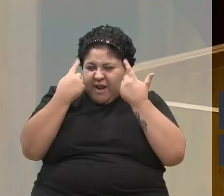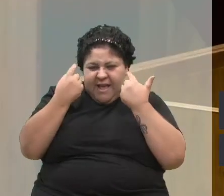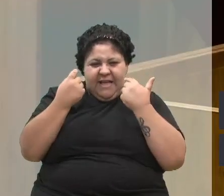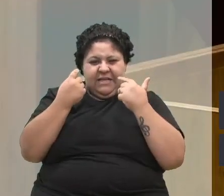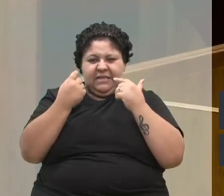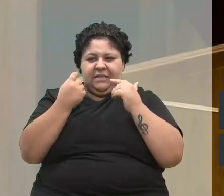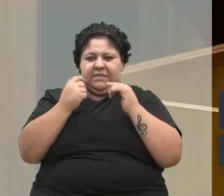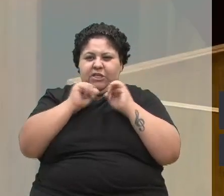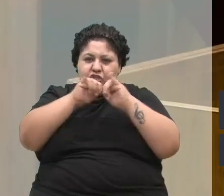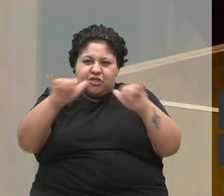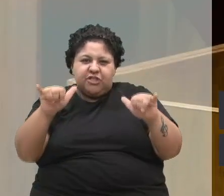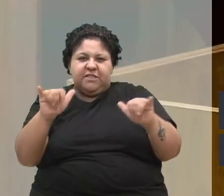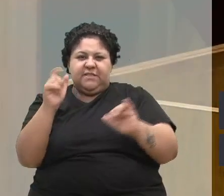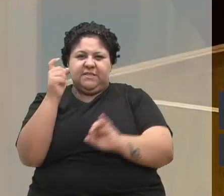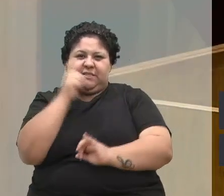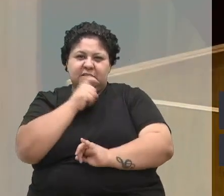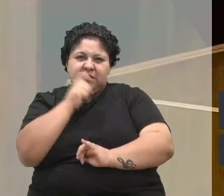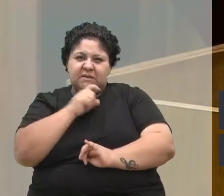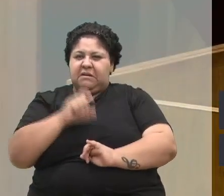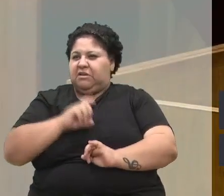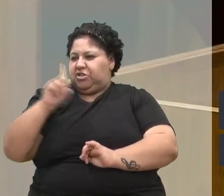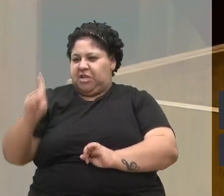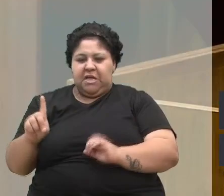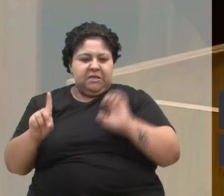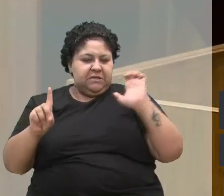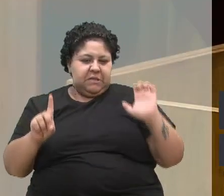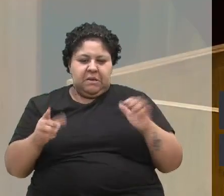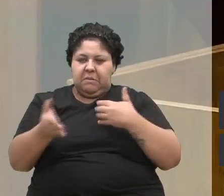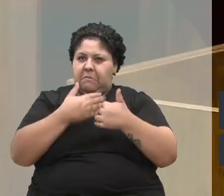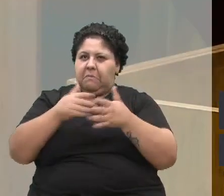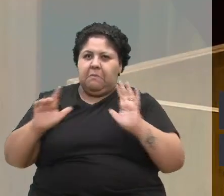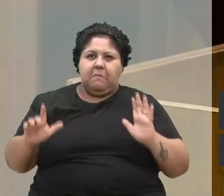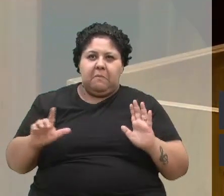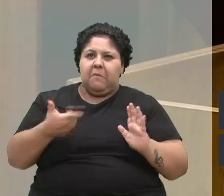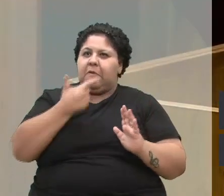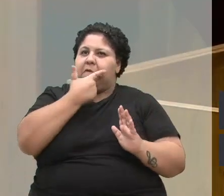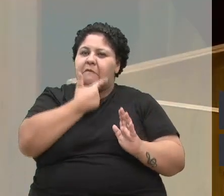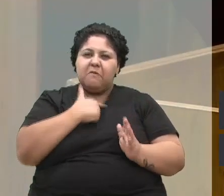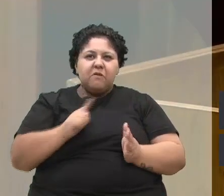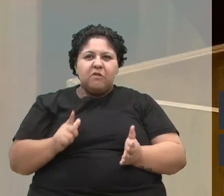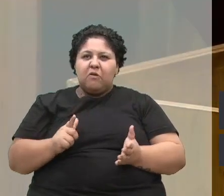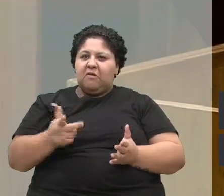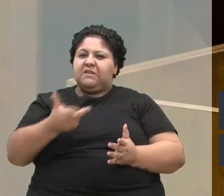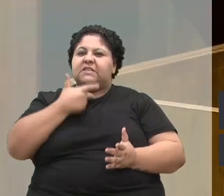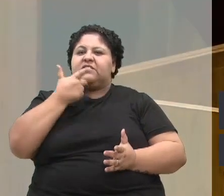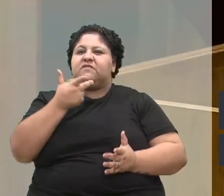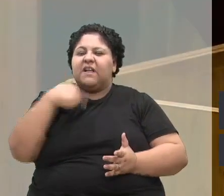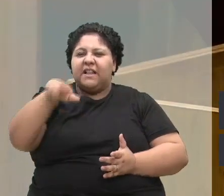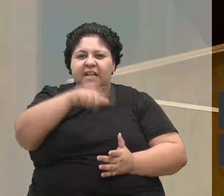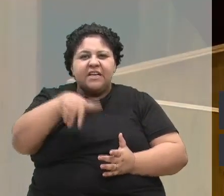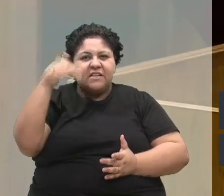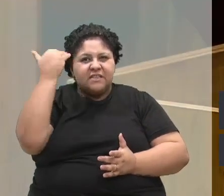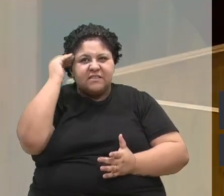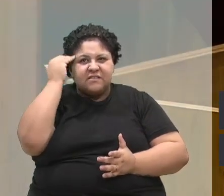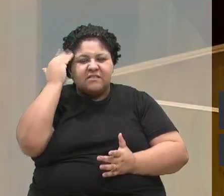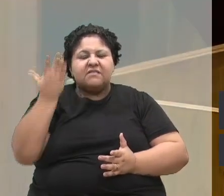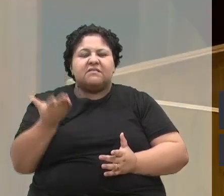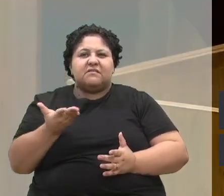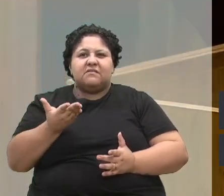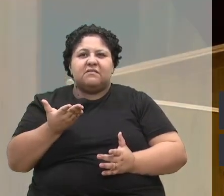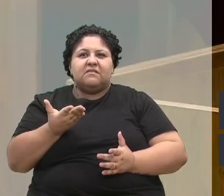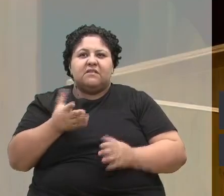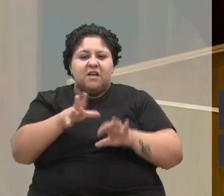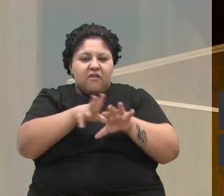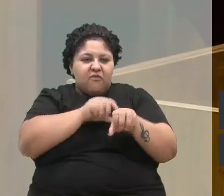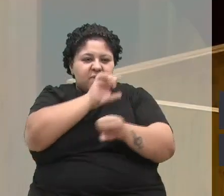news, independentemente de candidato de direita, esquerda ou centro, que eu não gosto muito mais dessas expressões. A gente sabe qual é a formação